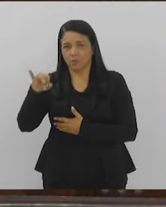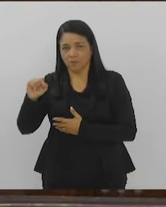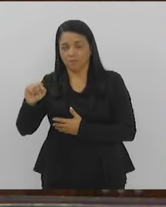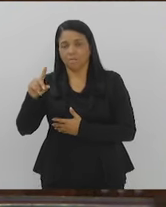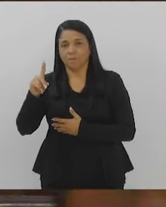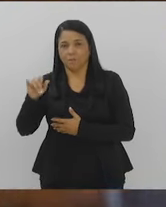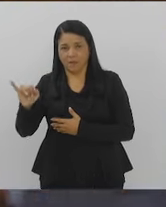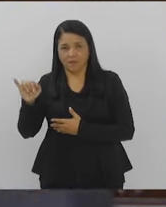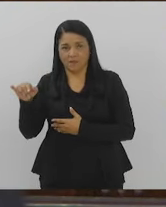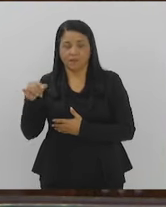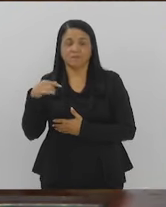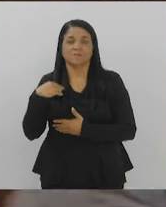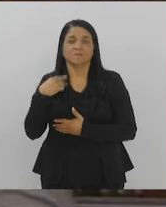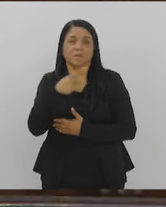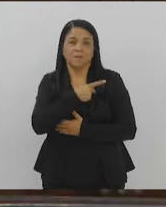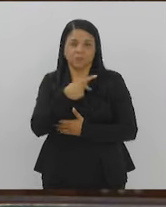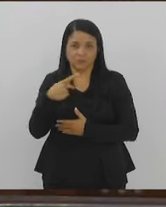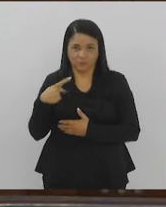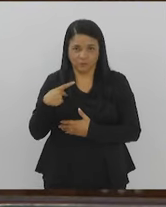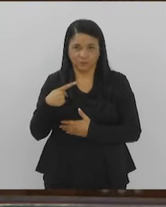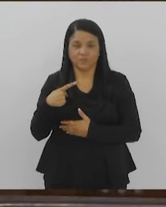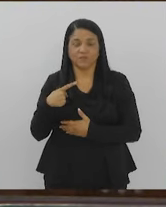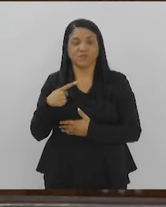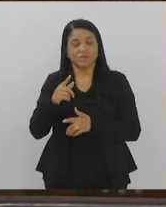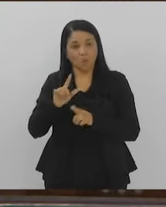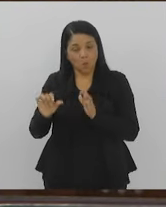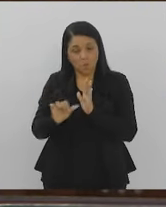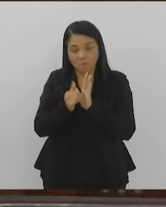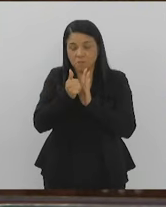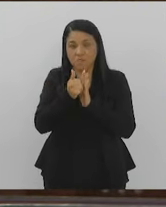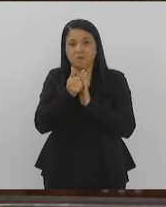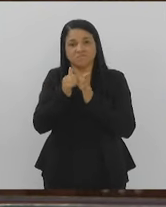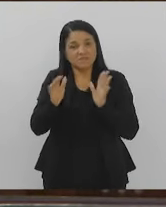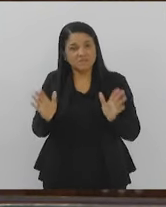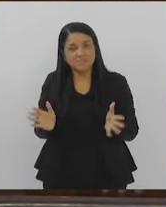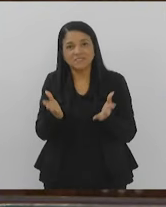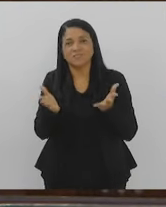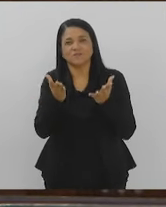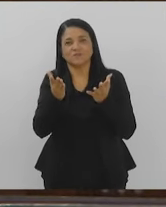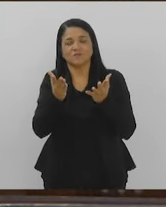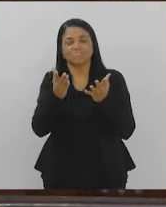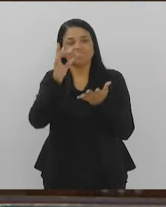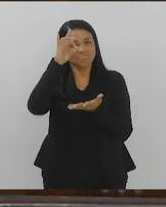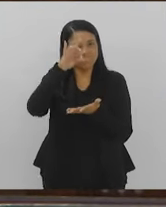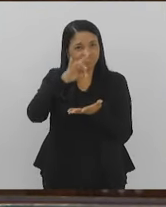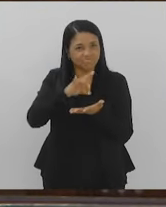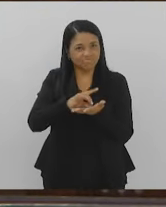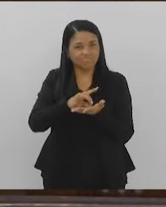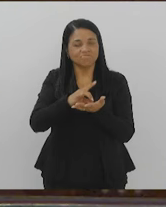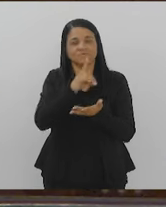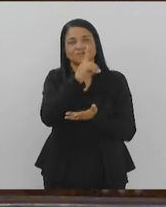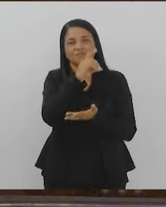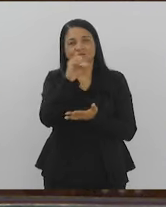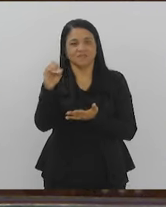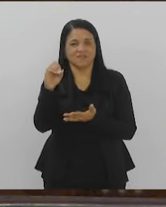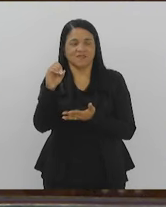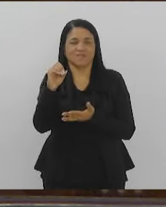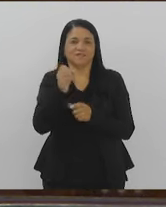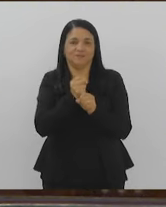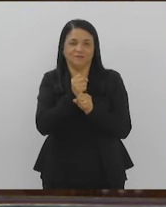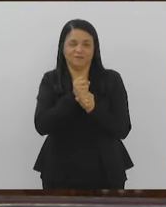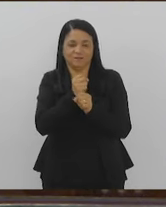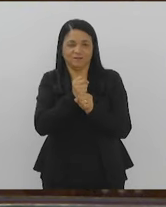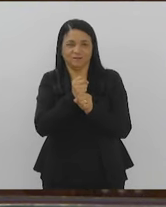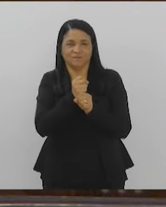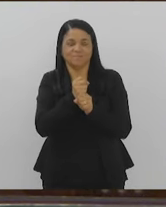foi o precursor e maior incentivador da realização do nosso centenário. Seu grandioso